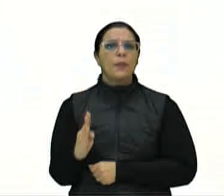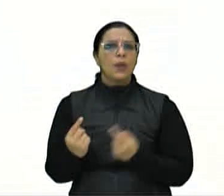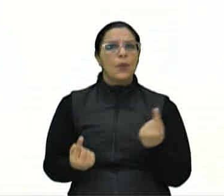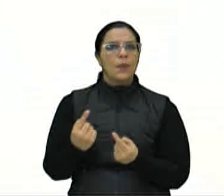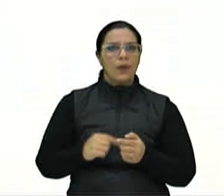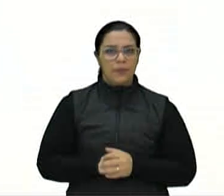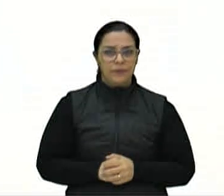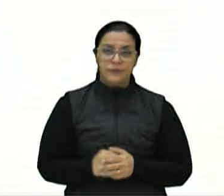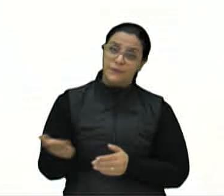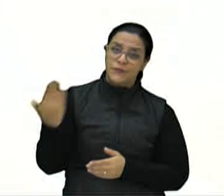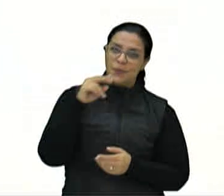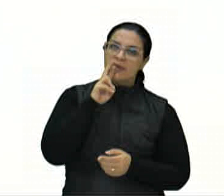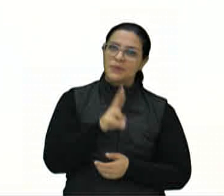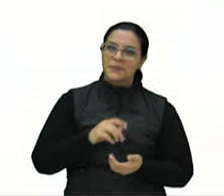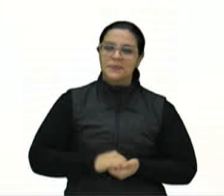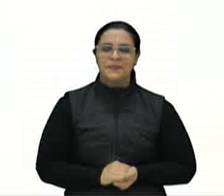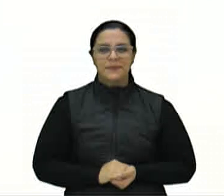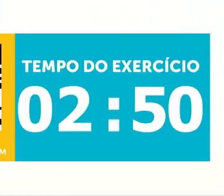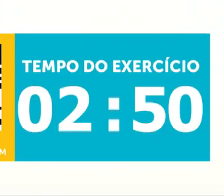B? Com você agora.